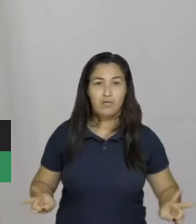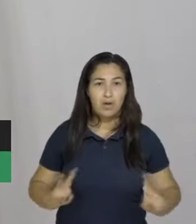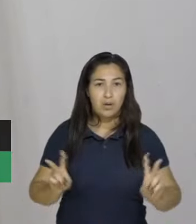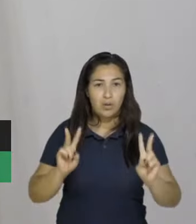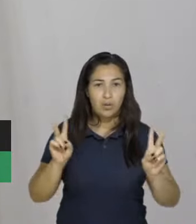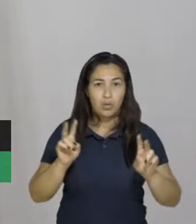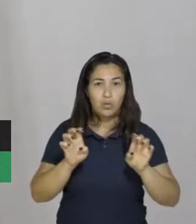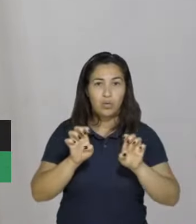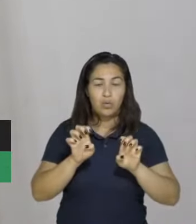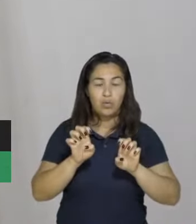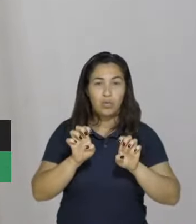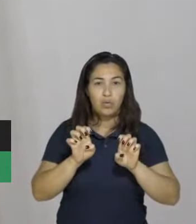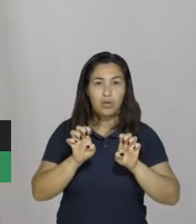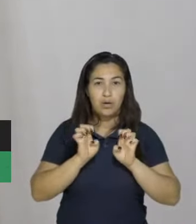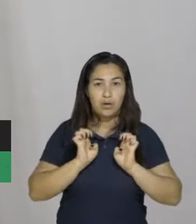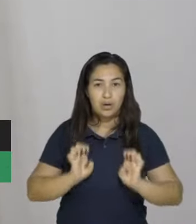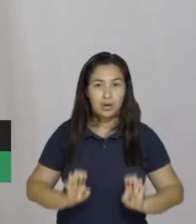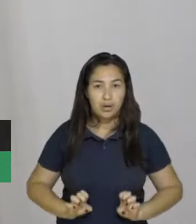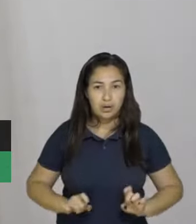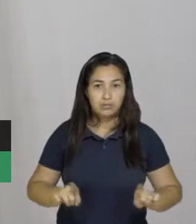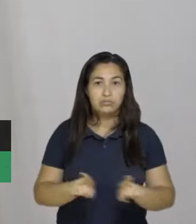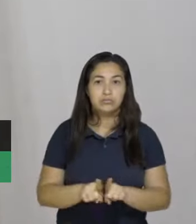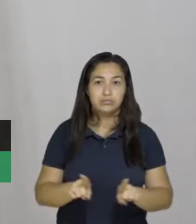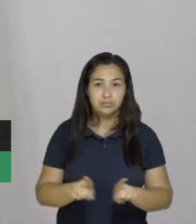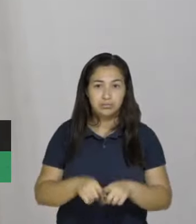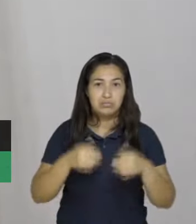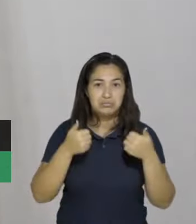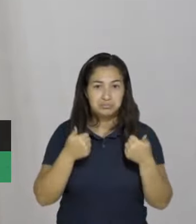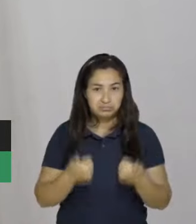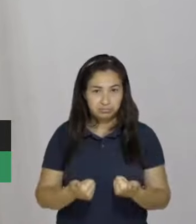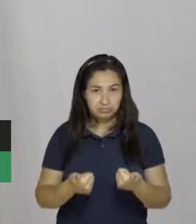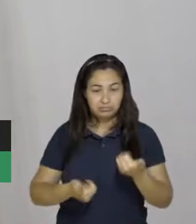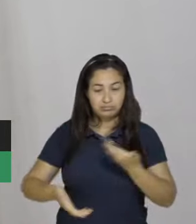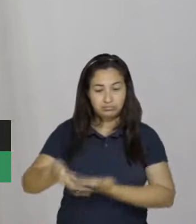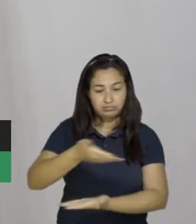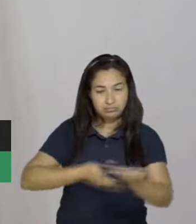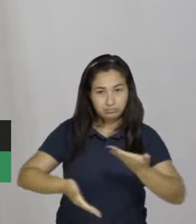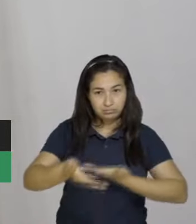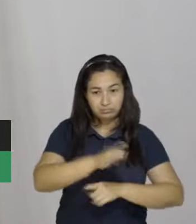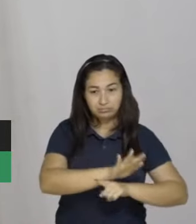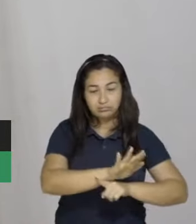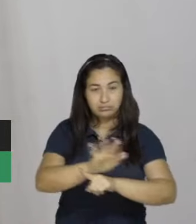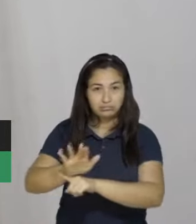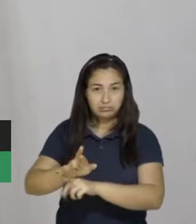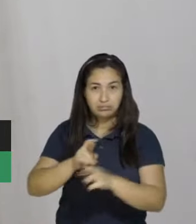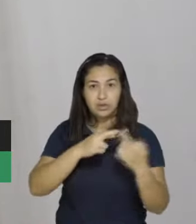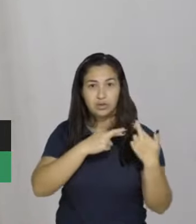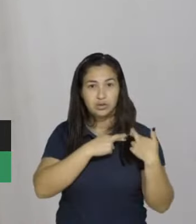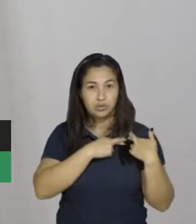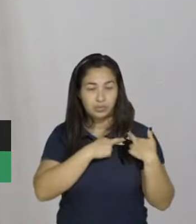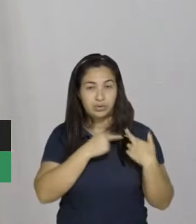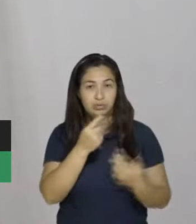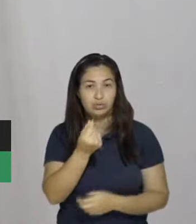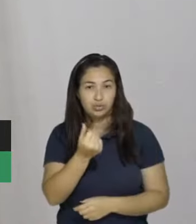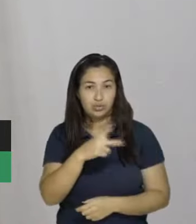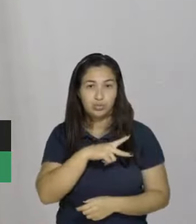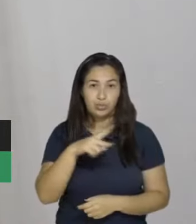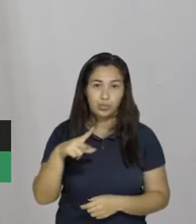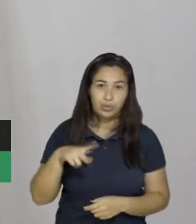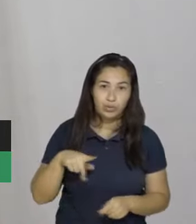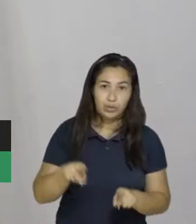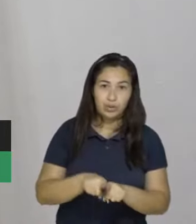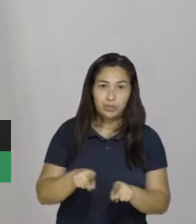e do bem coletivo, da responsabilidade social, do respeito ao dinheiro público e do